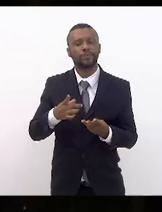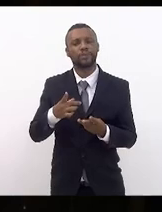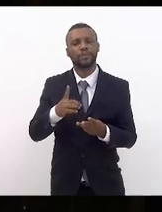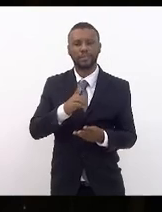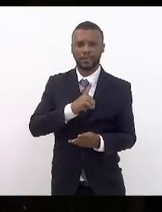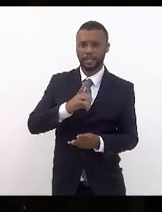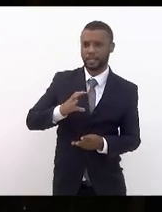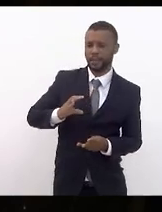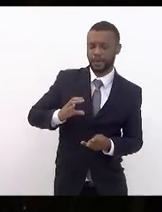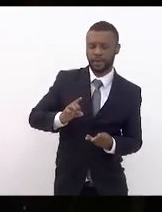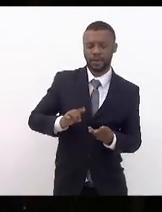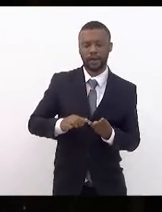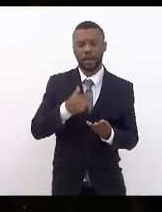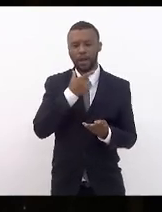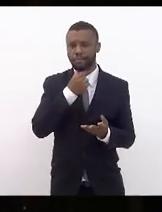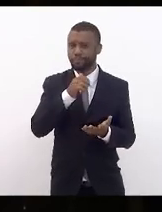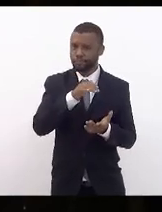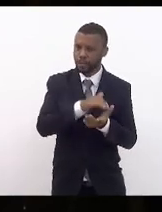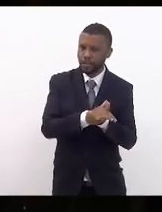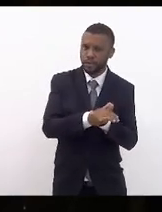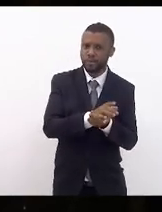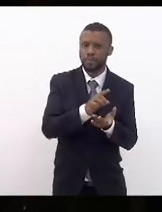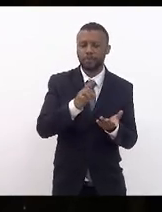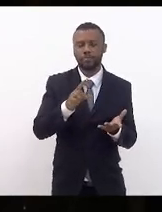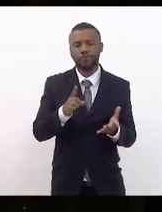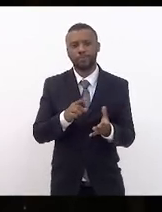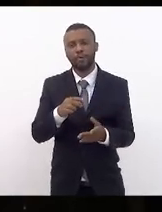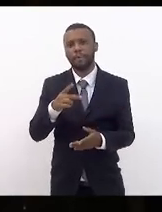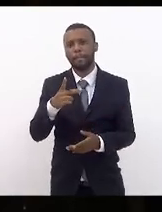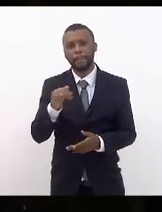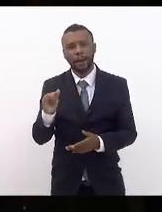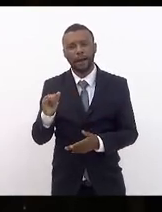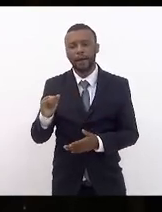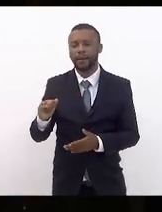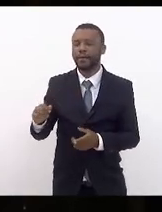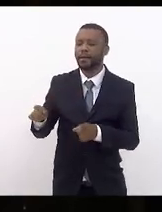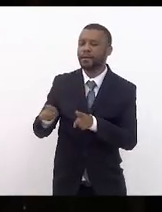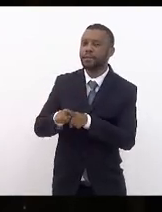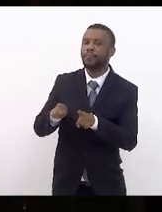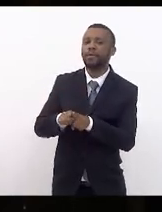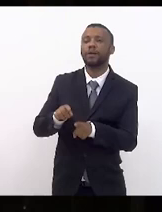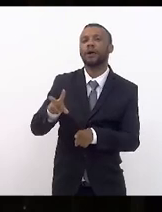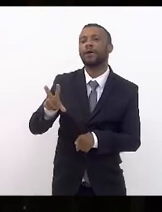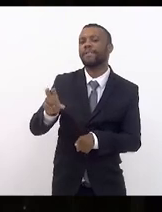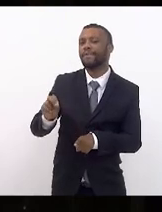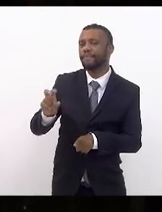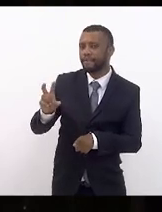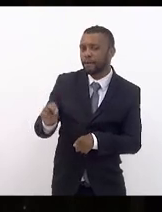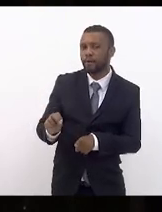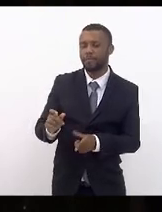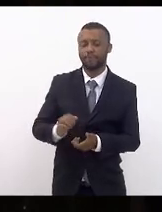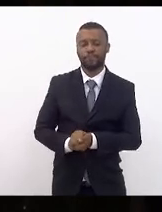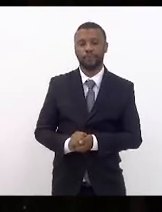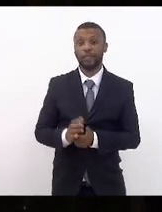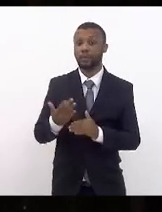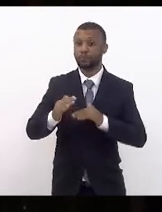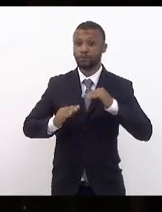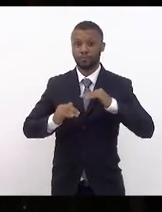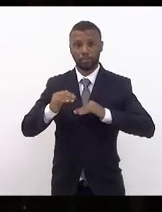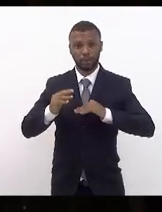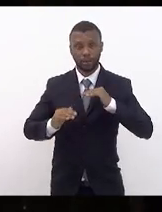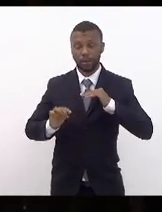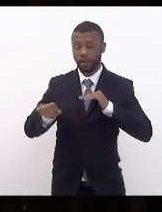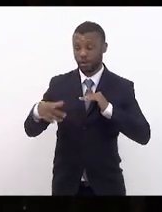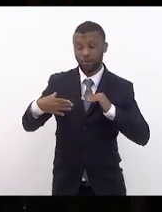marido, como pai, como avô. E a sua carreira foi seguida pelos seus